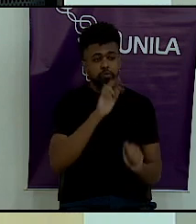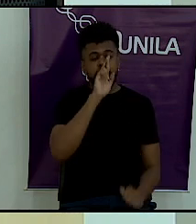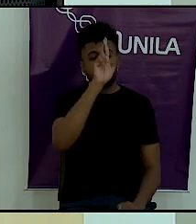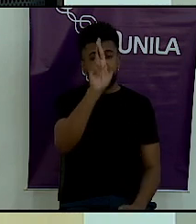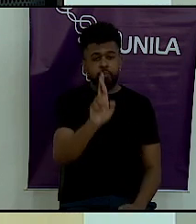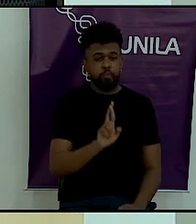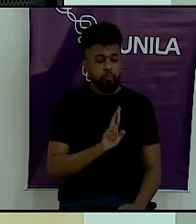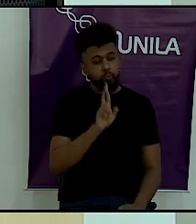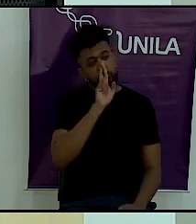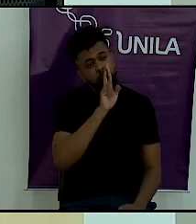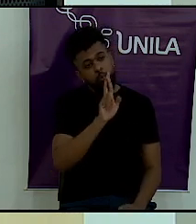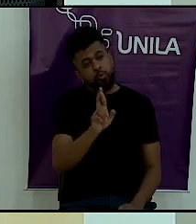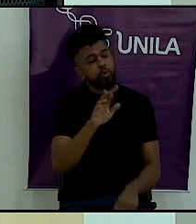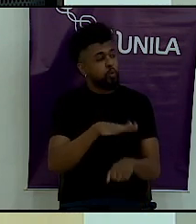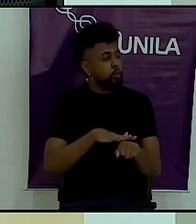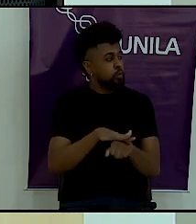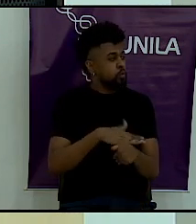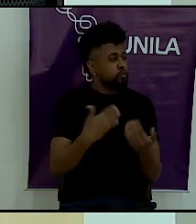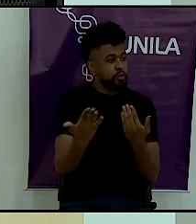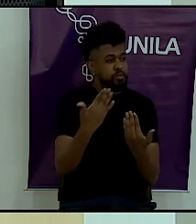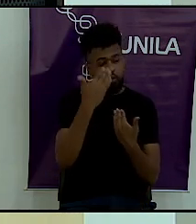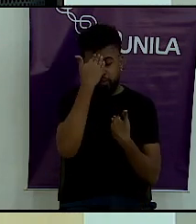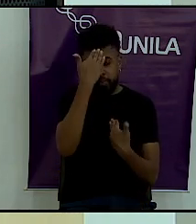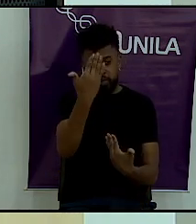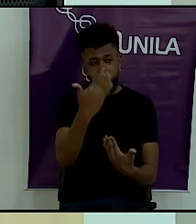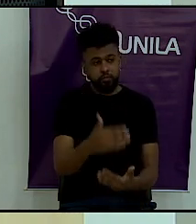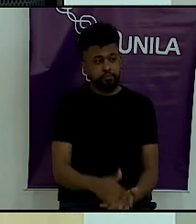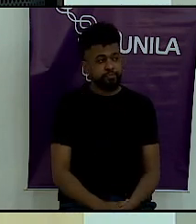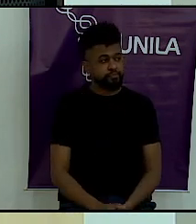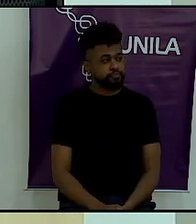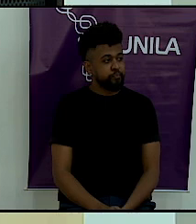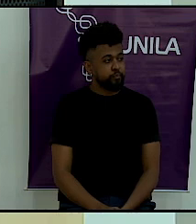responder ou conversar sobre algum assunto. Tá bom? Obrigado.